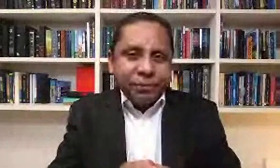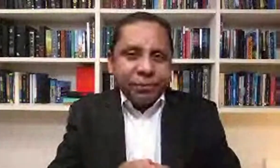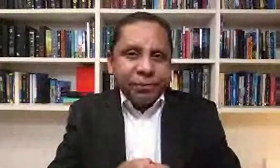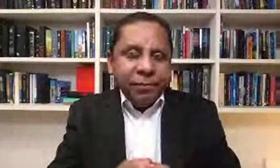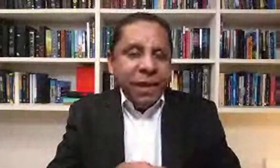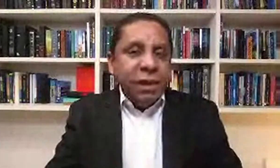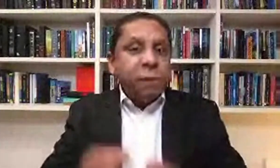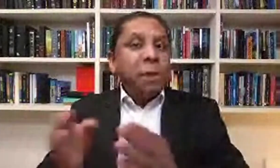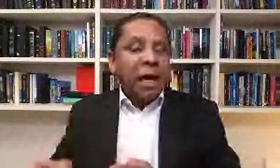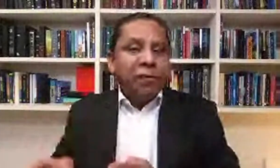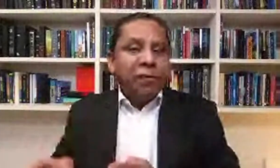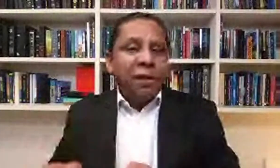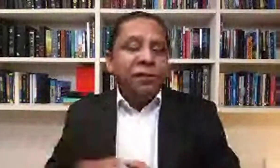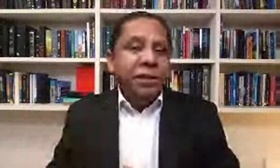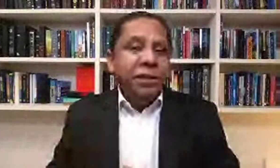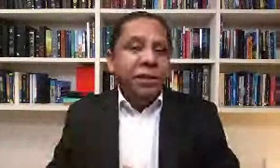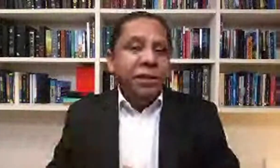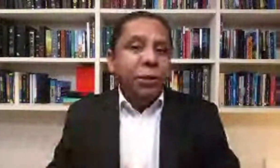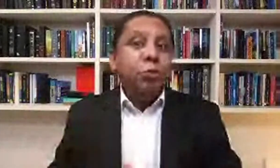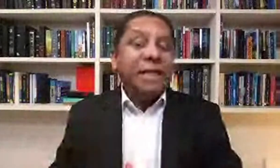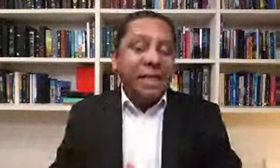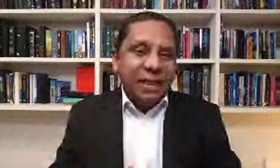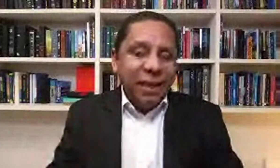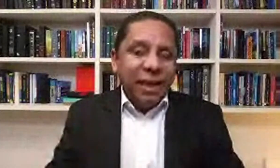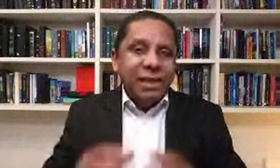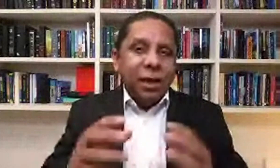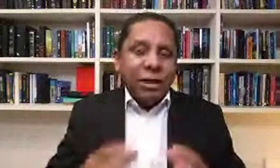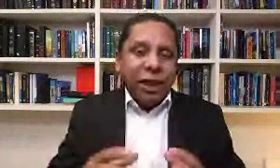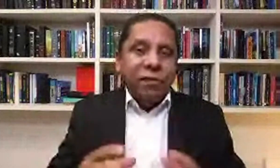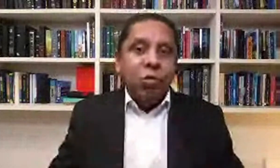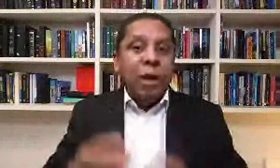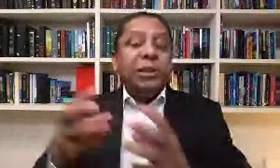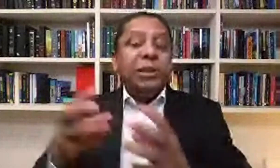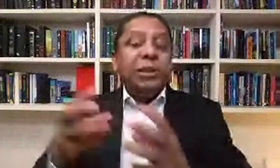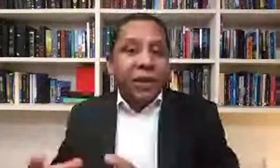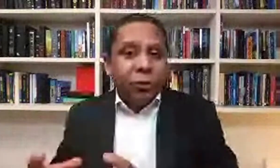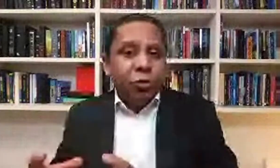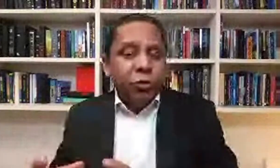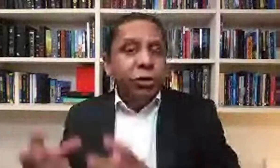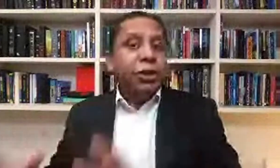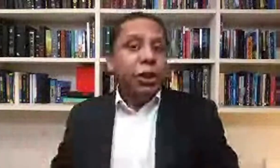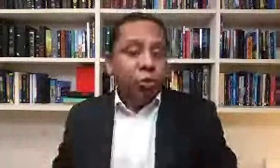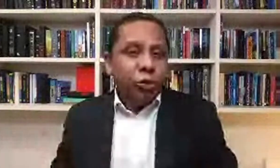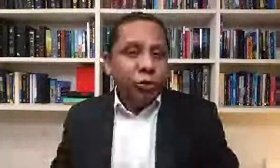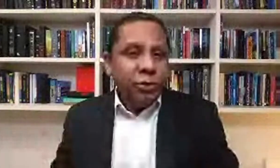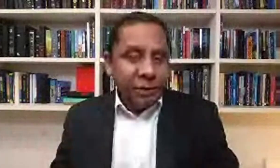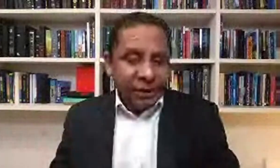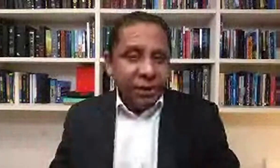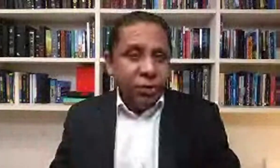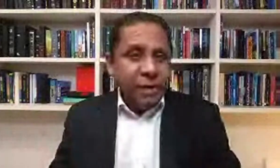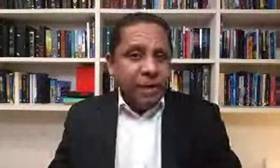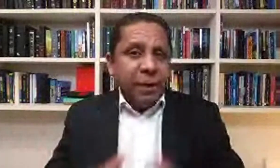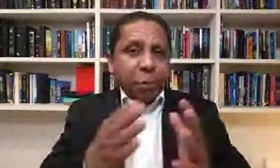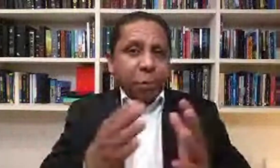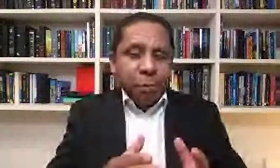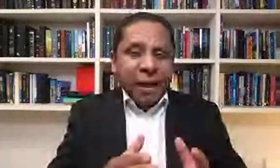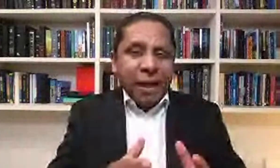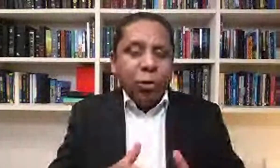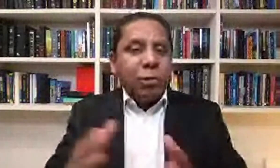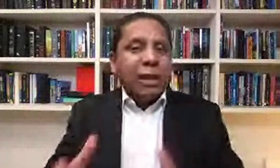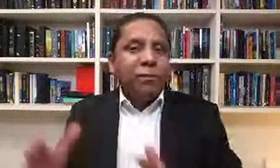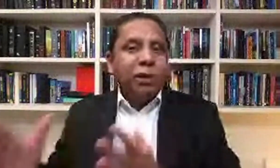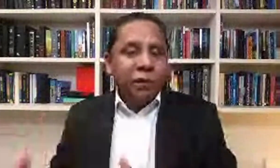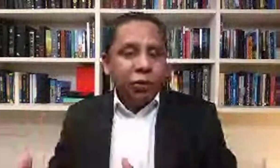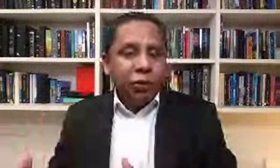pecado, esperavam a vinda do Messias. Eles aguardavam o advento de Jesus, entendeu? Depois do